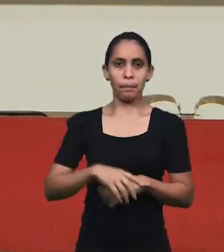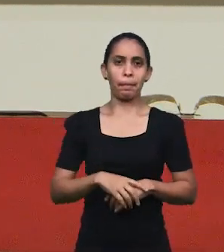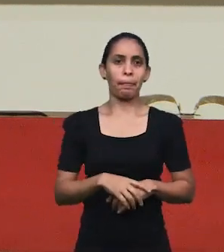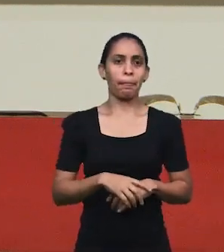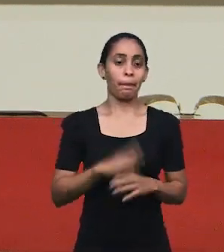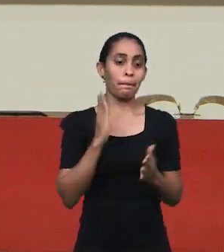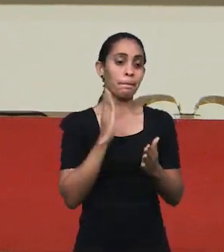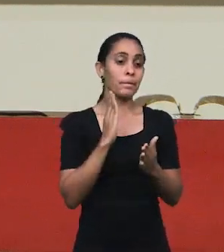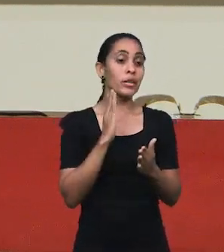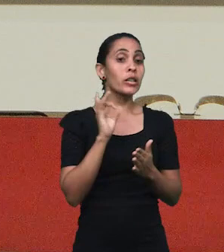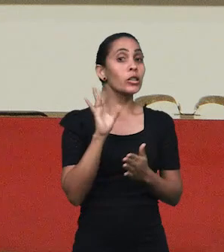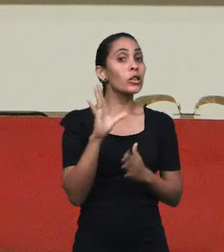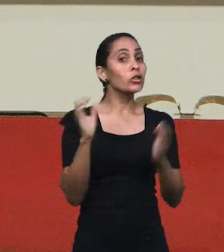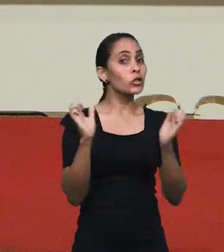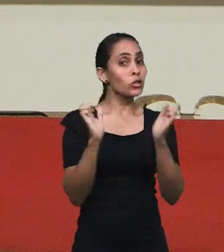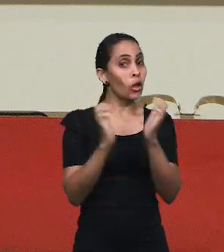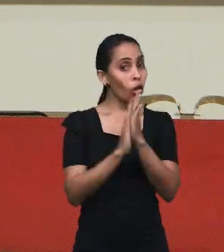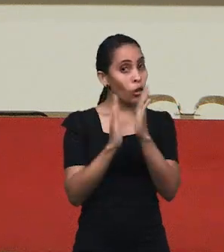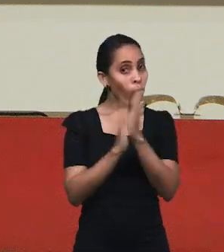de adoração.